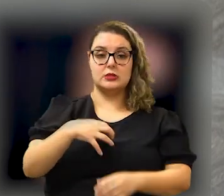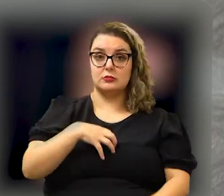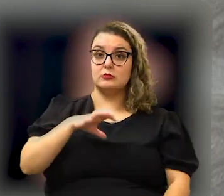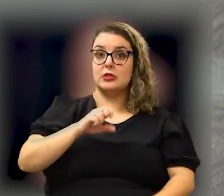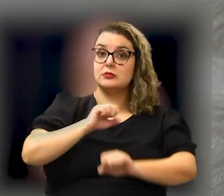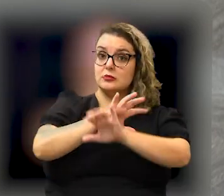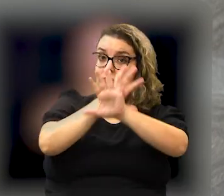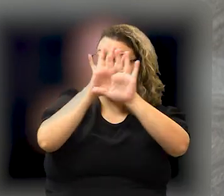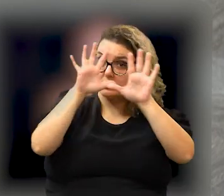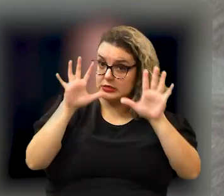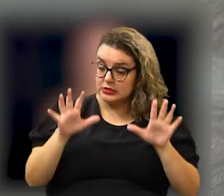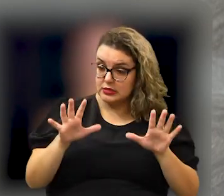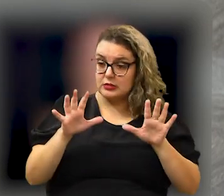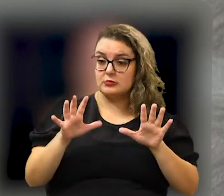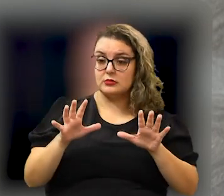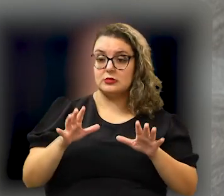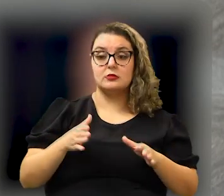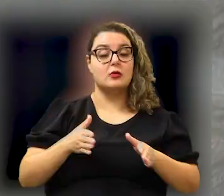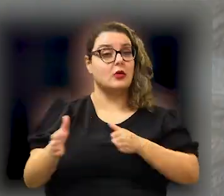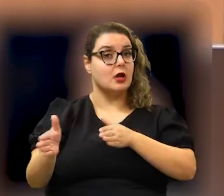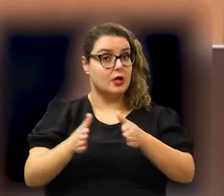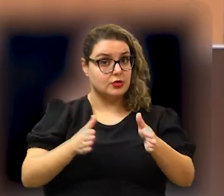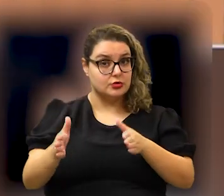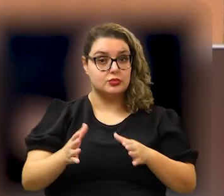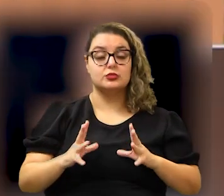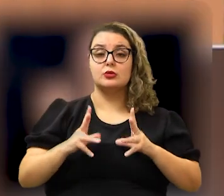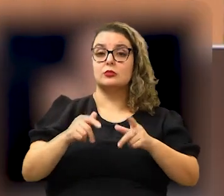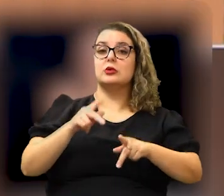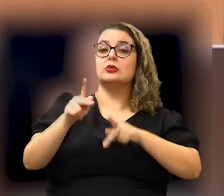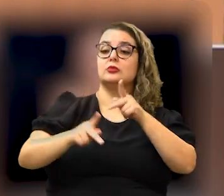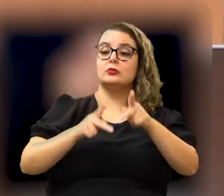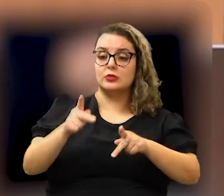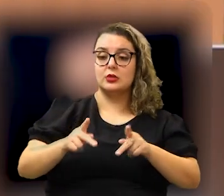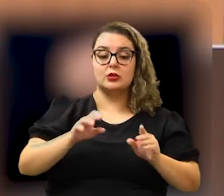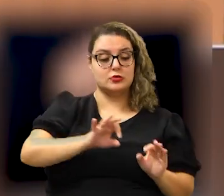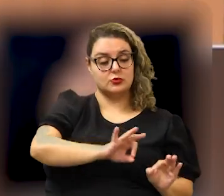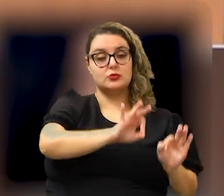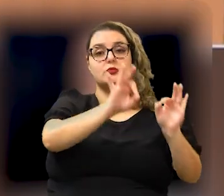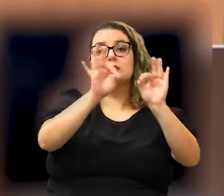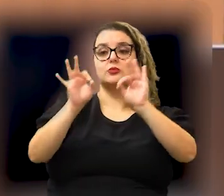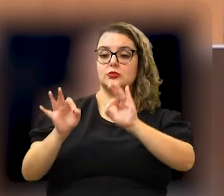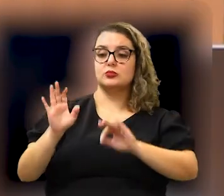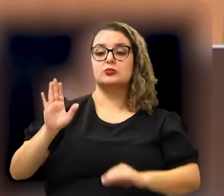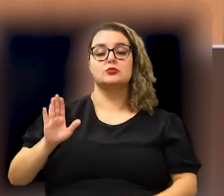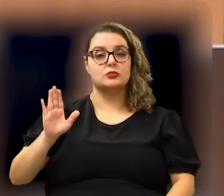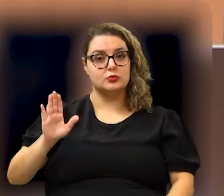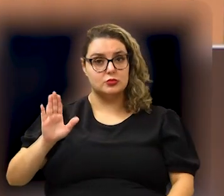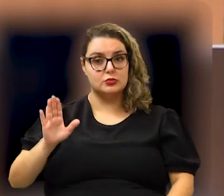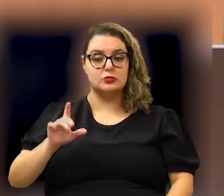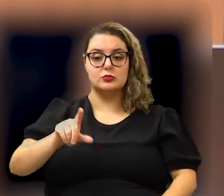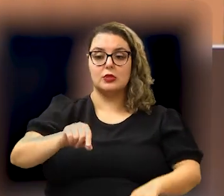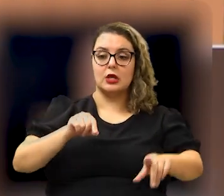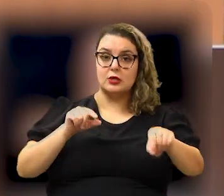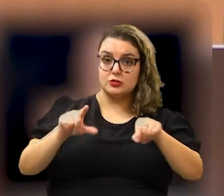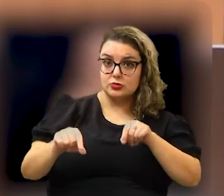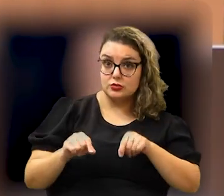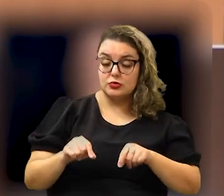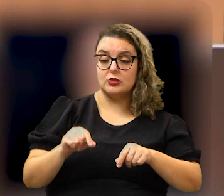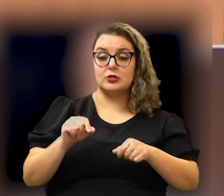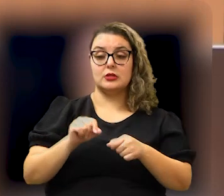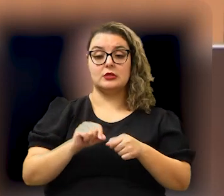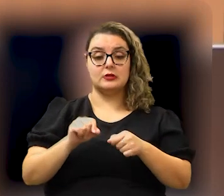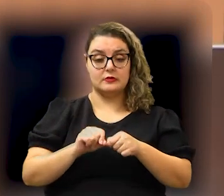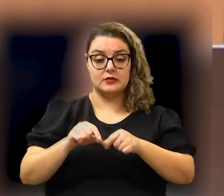às urnas para decidir por essa eleição. Graças à divulgação, nós tivemos uma ampliação do número de votos.